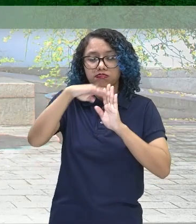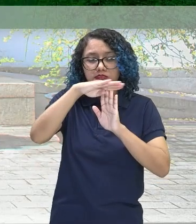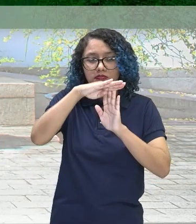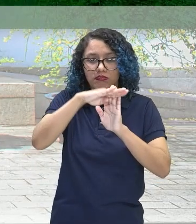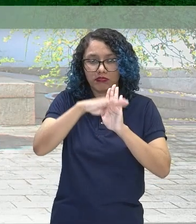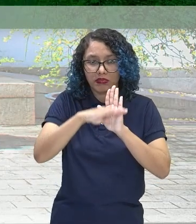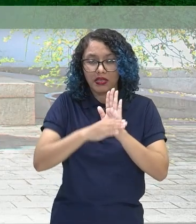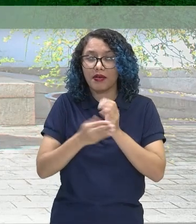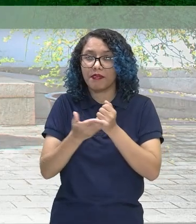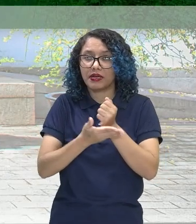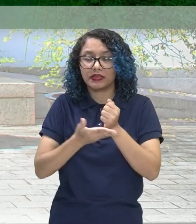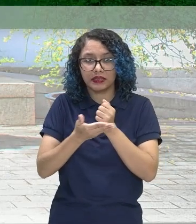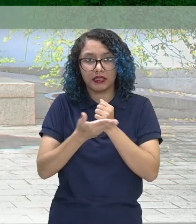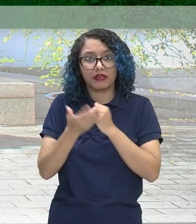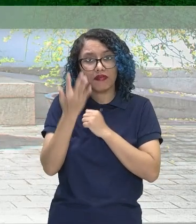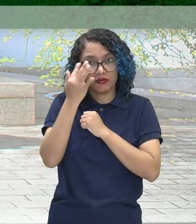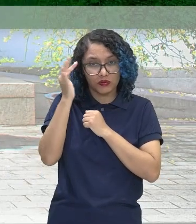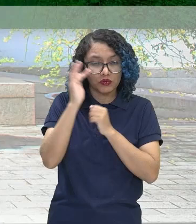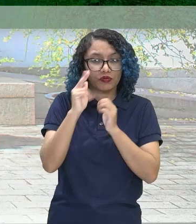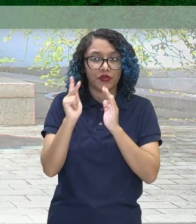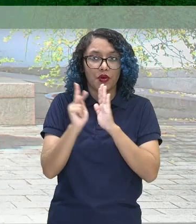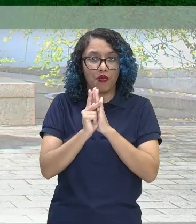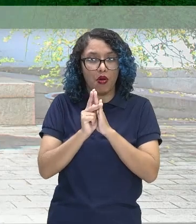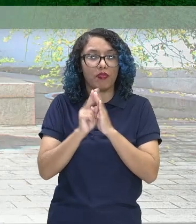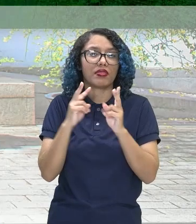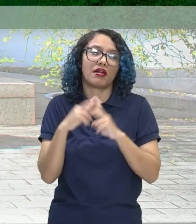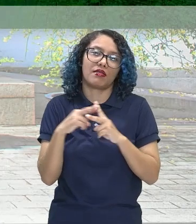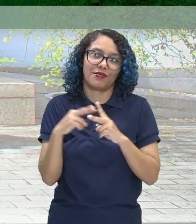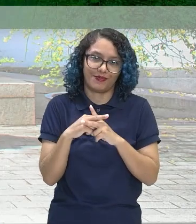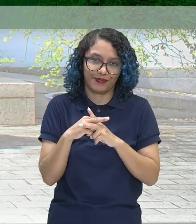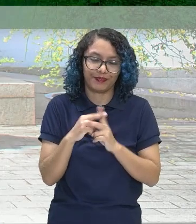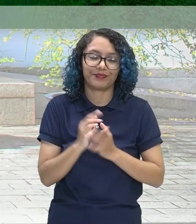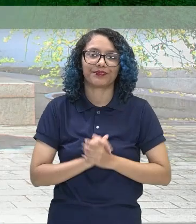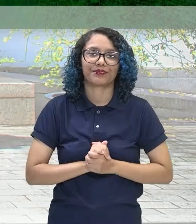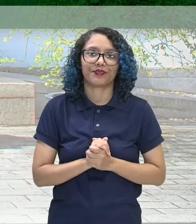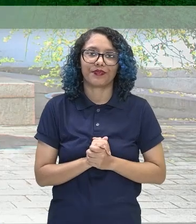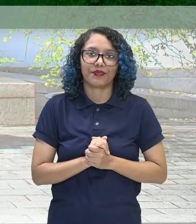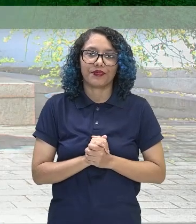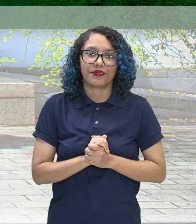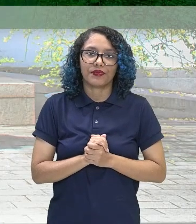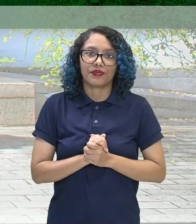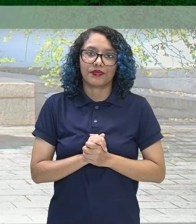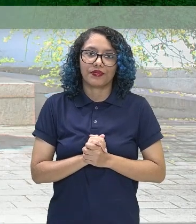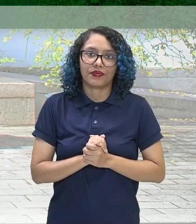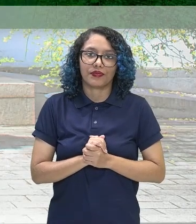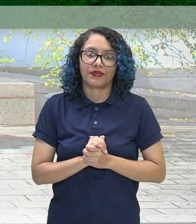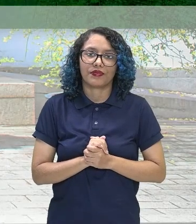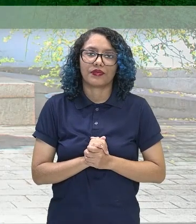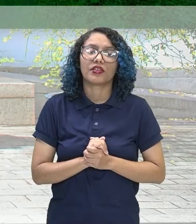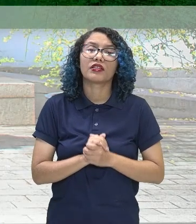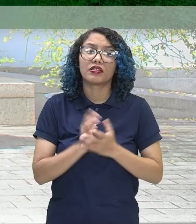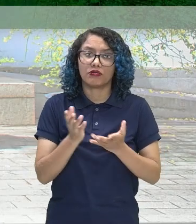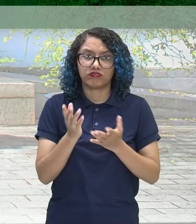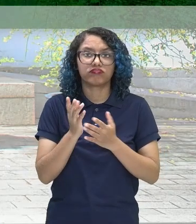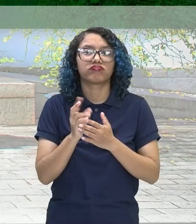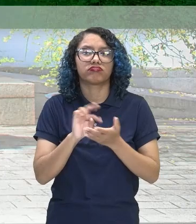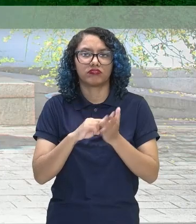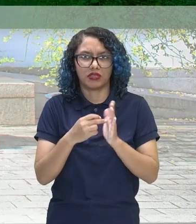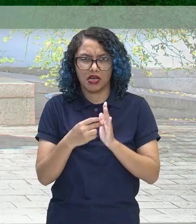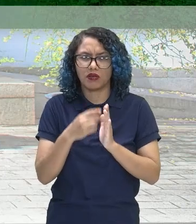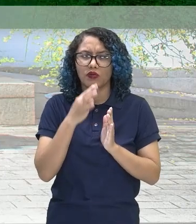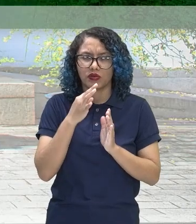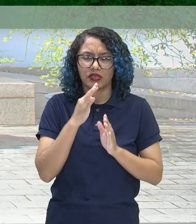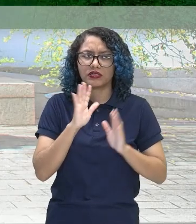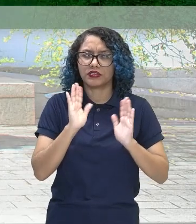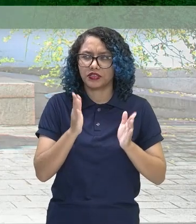com a filosofia dessa arte marcial. Agora que vocês já conhecem um pouquinho, o significado da palavra